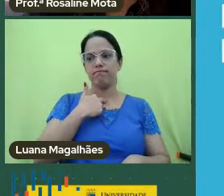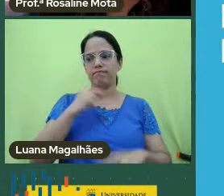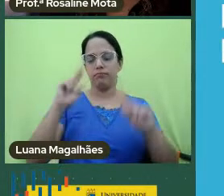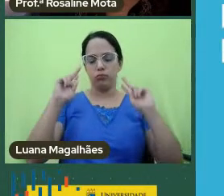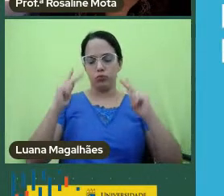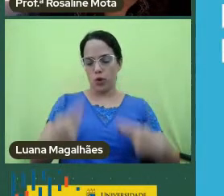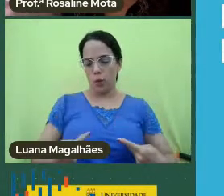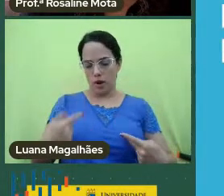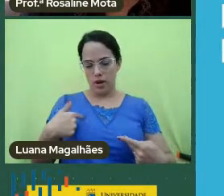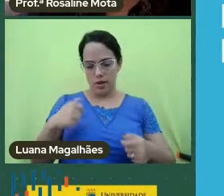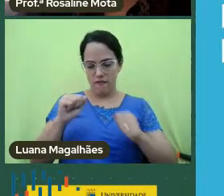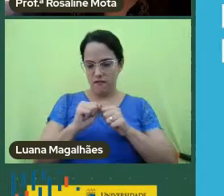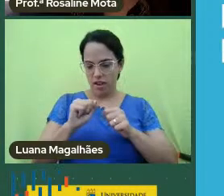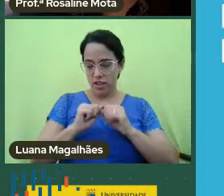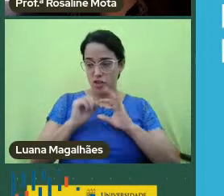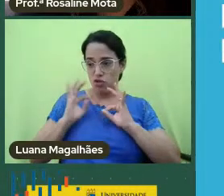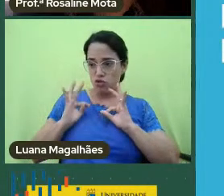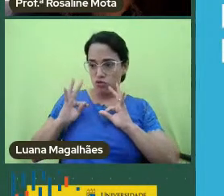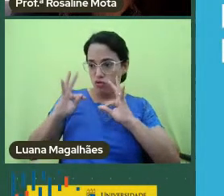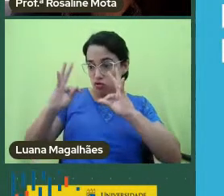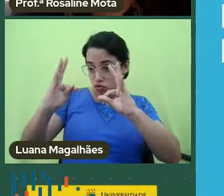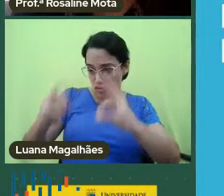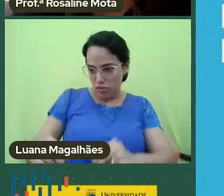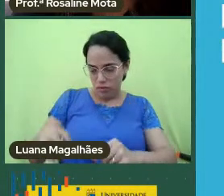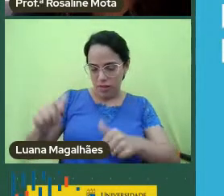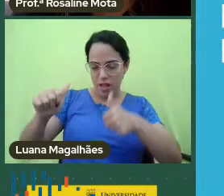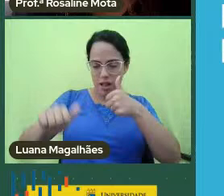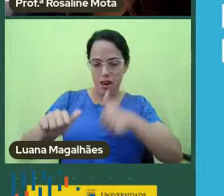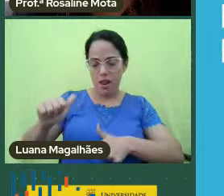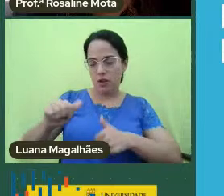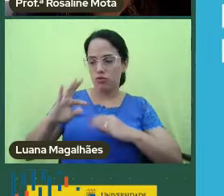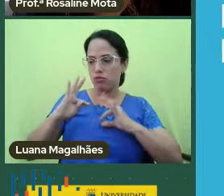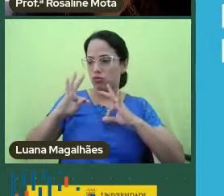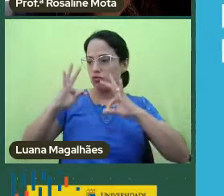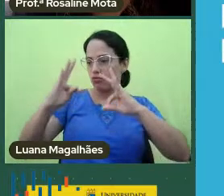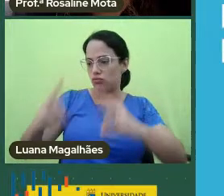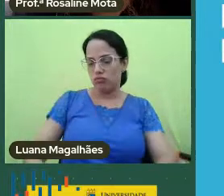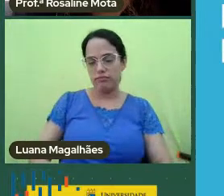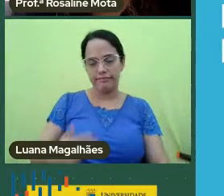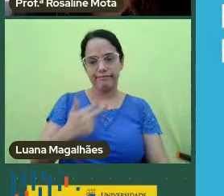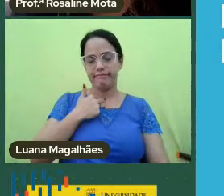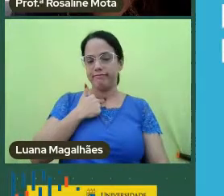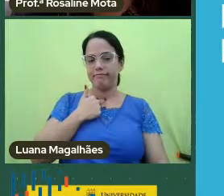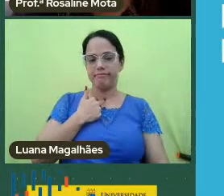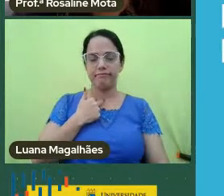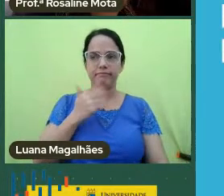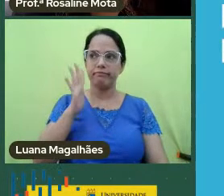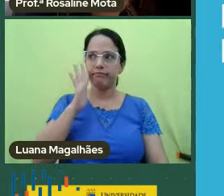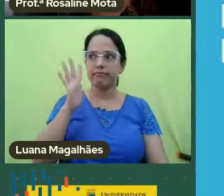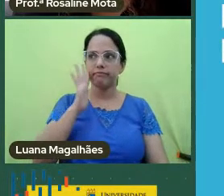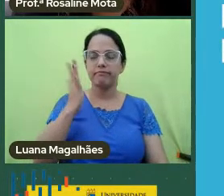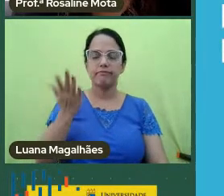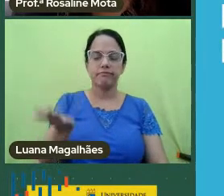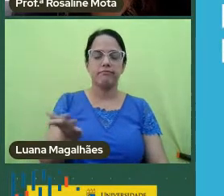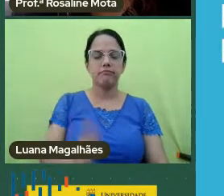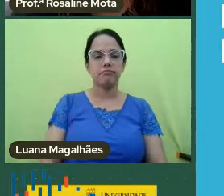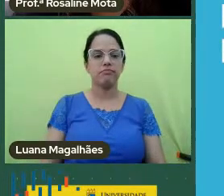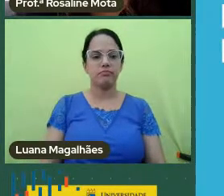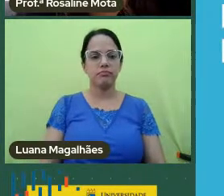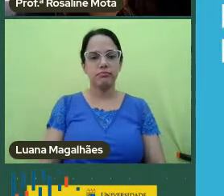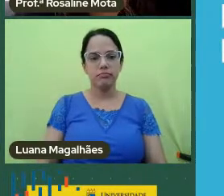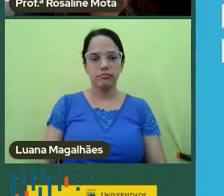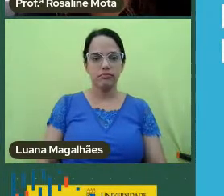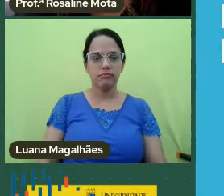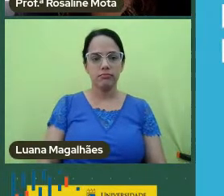é humanamente impossível a gente dar conta de fazer a análise de todos os prontuários. Você imagina que a gente